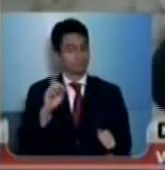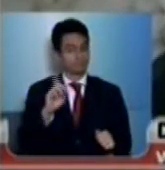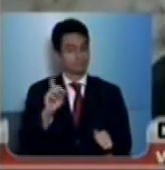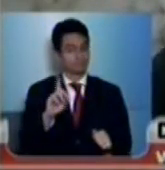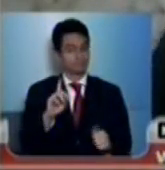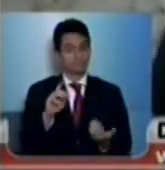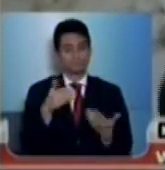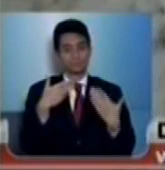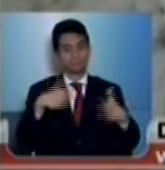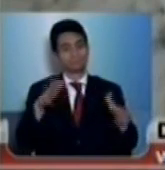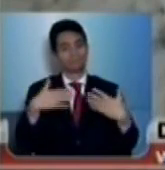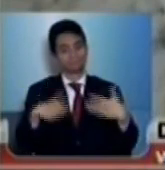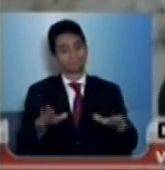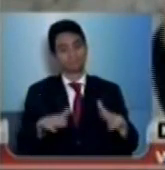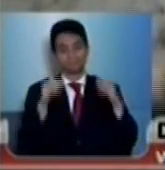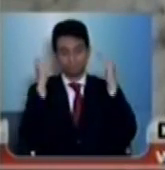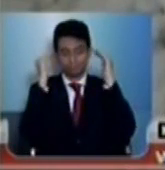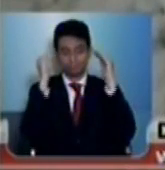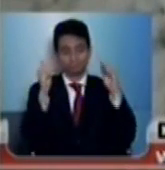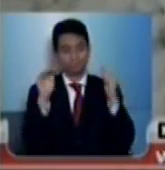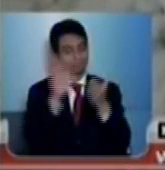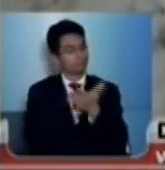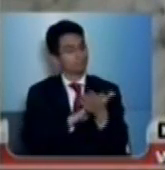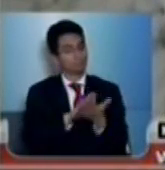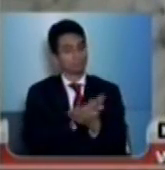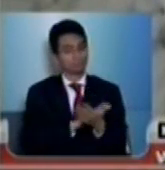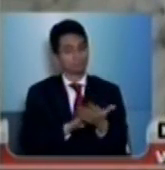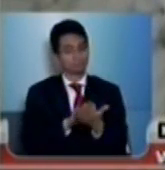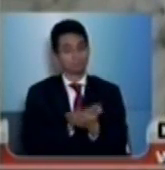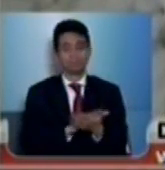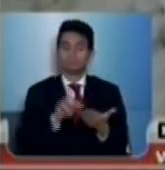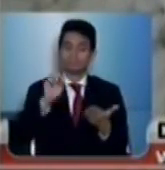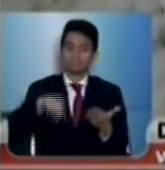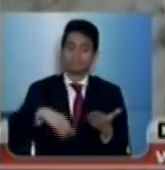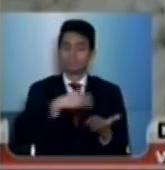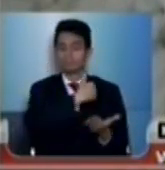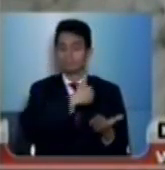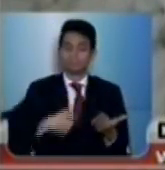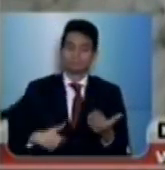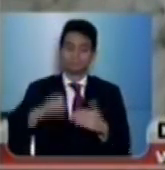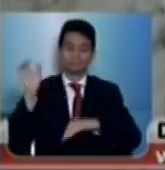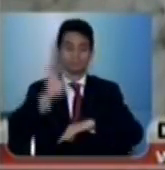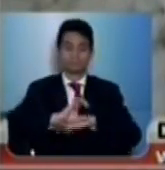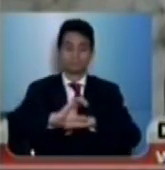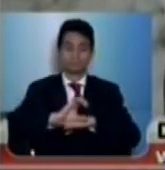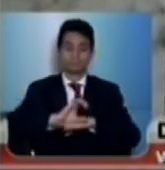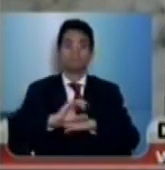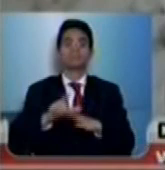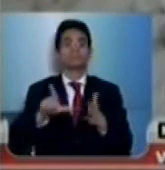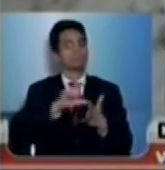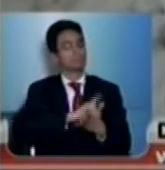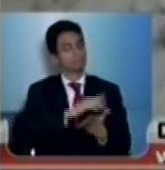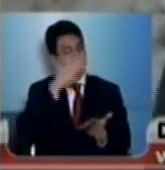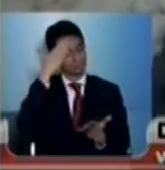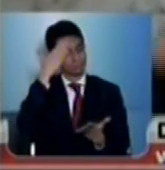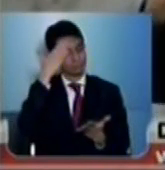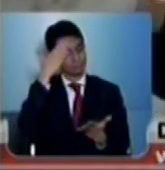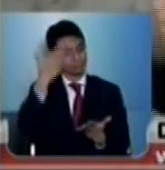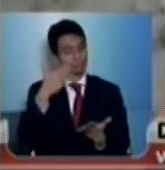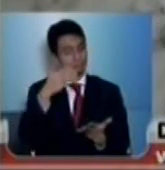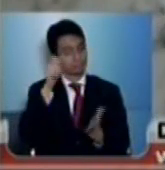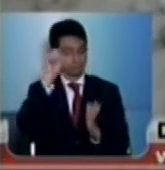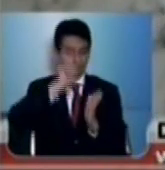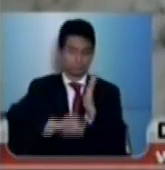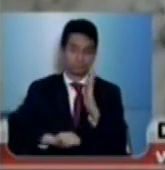que não são passivos e nem submissos aos desmandos do governo estado Então gostaria de fazer esse registro senhor